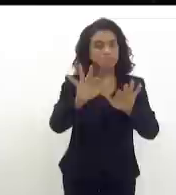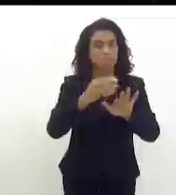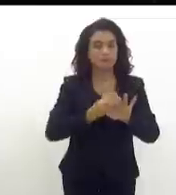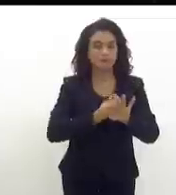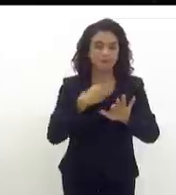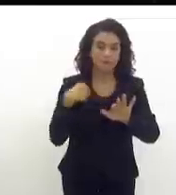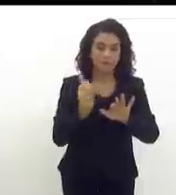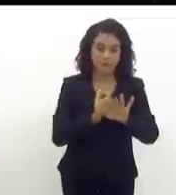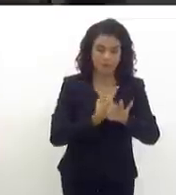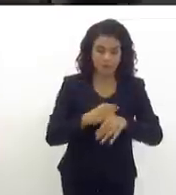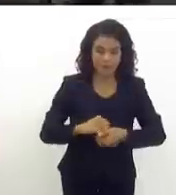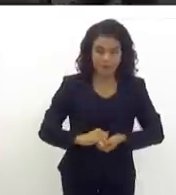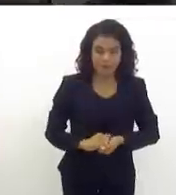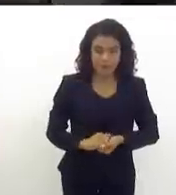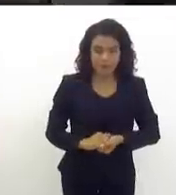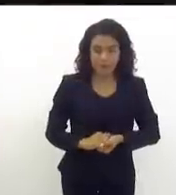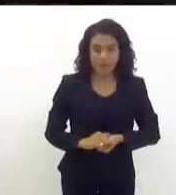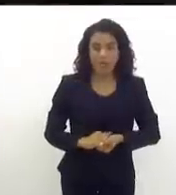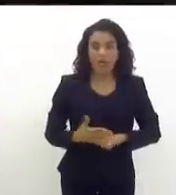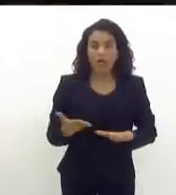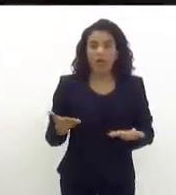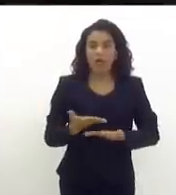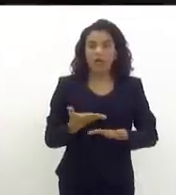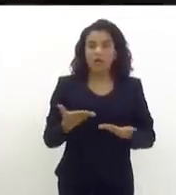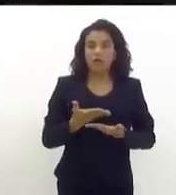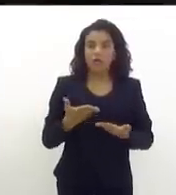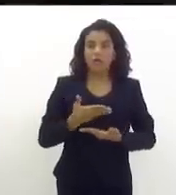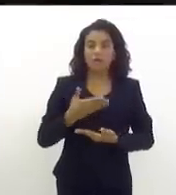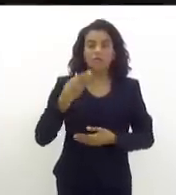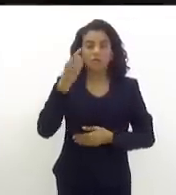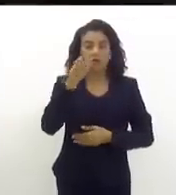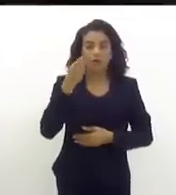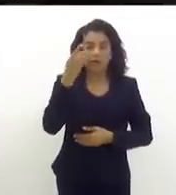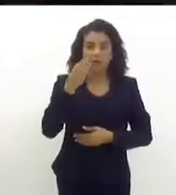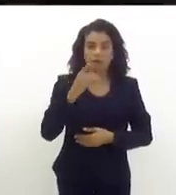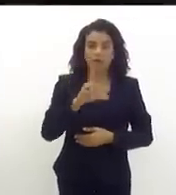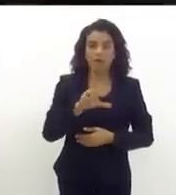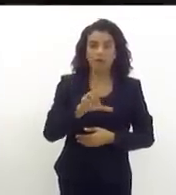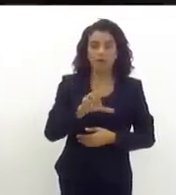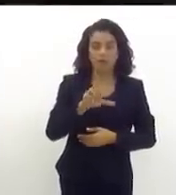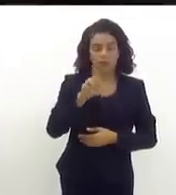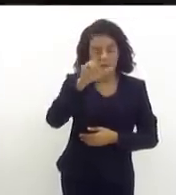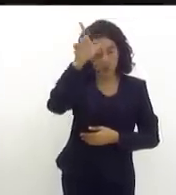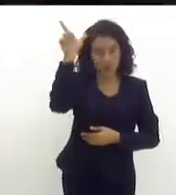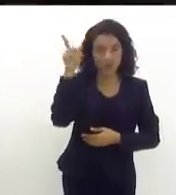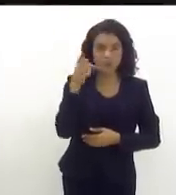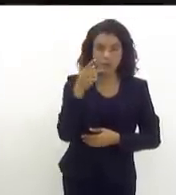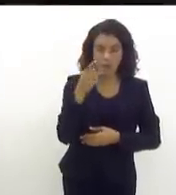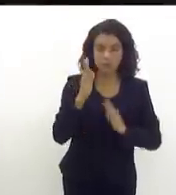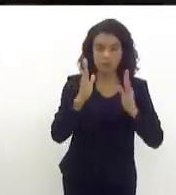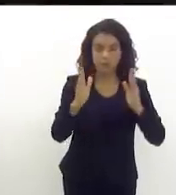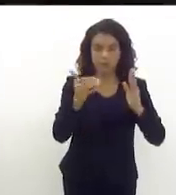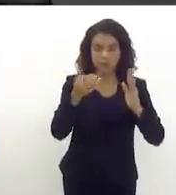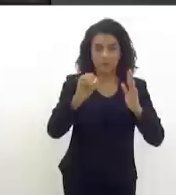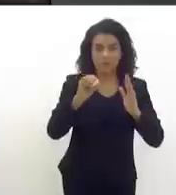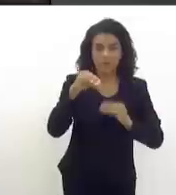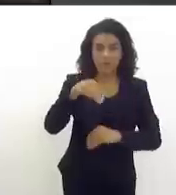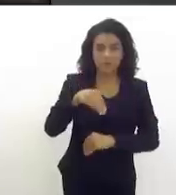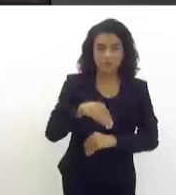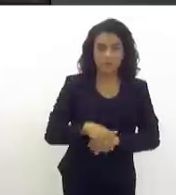nós próximo a dois escrito é o nome Deputado Luiz Paulo que dispõe 10 minutos